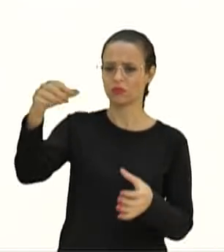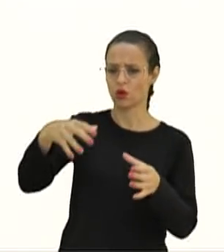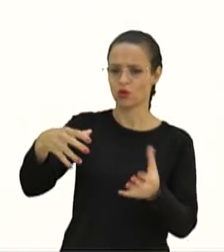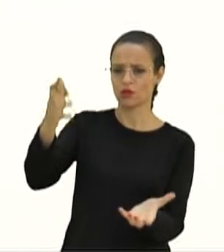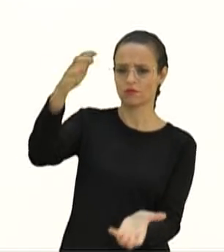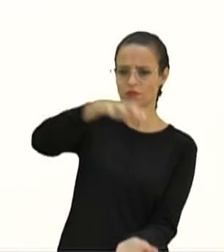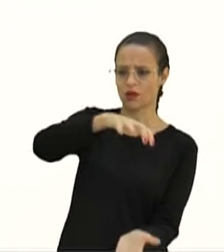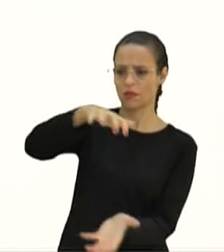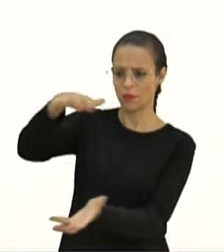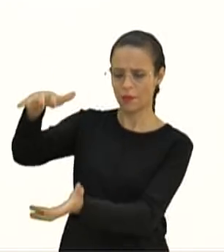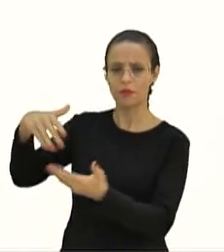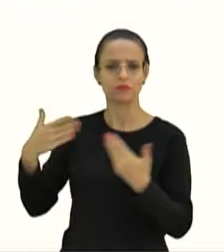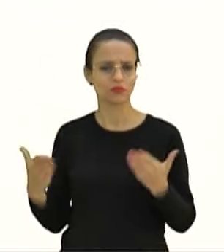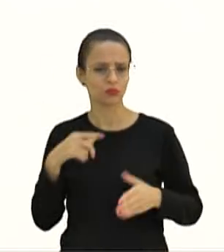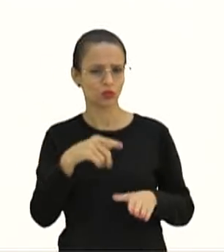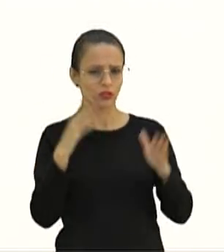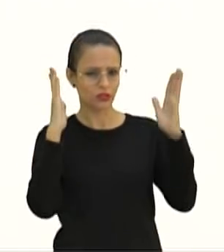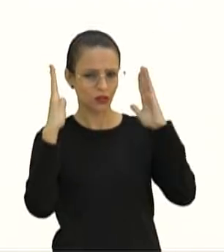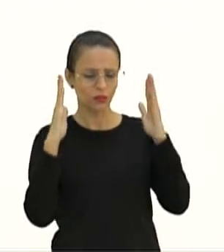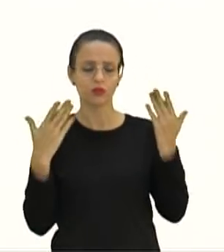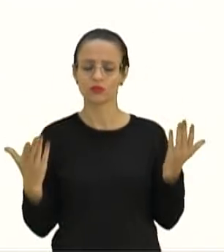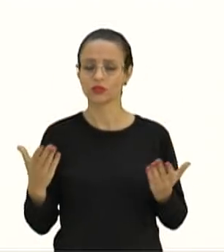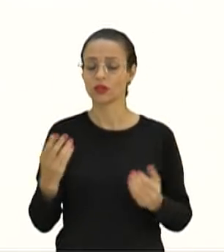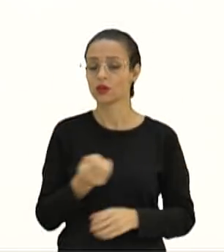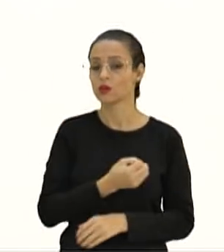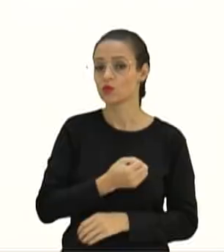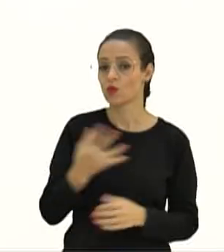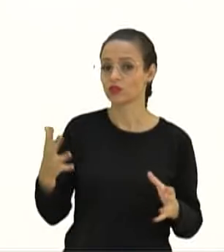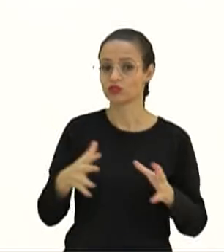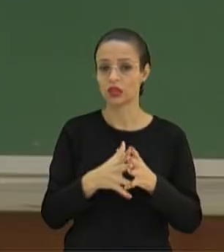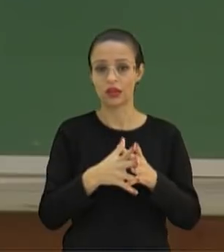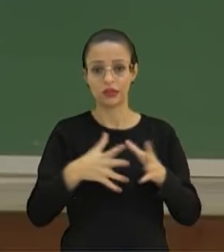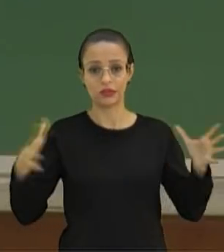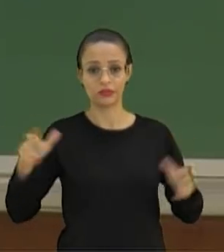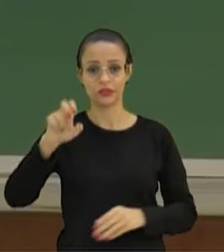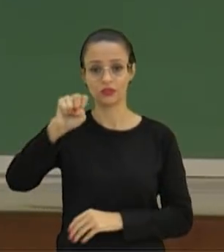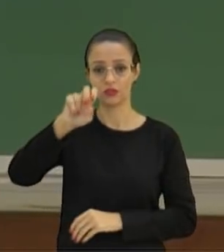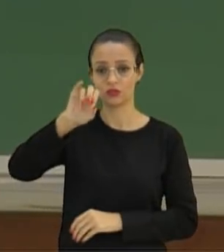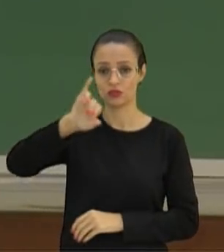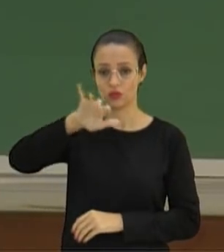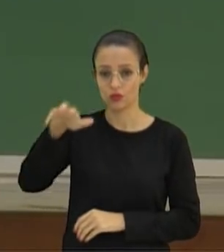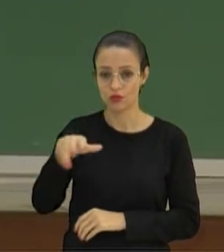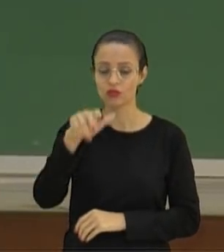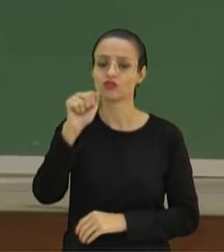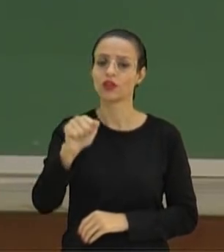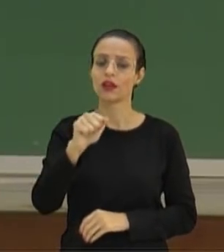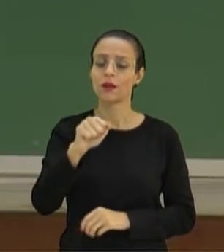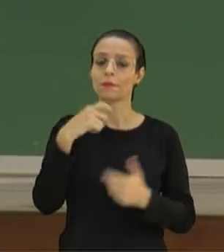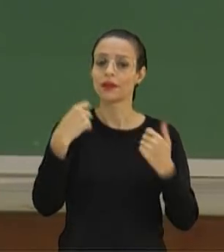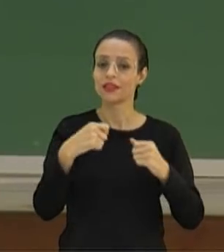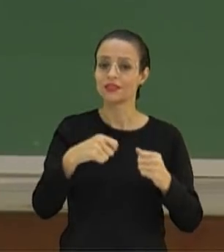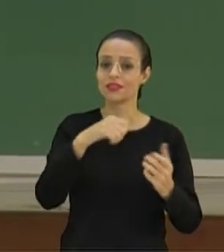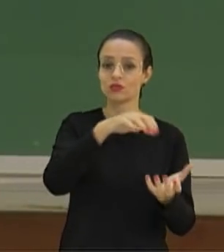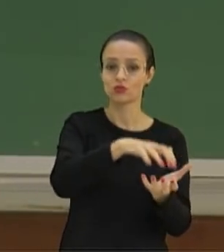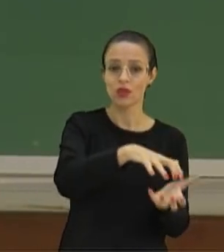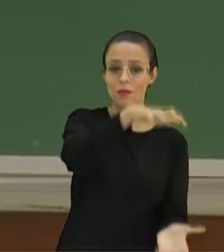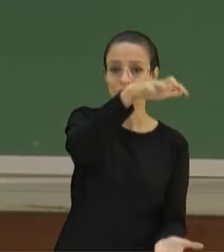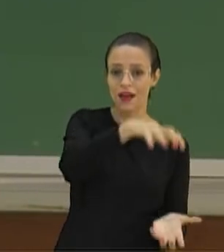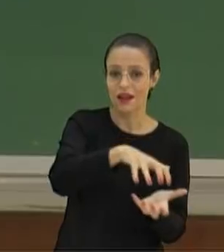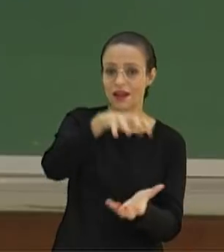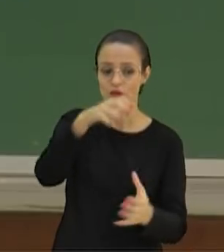esse caminhão? Eu tenho uma quantidade imensa de soja que tem que ser distribuída em barris